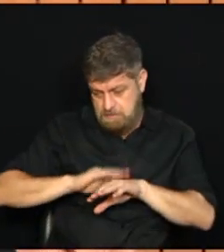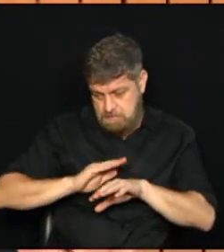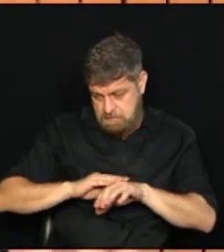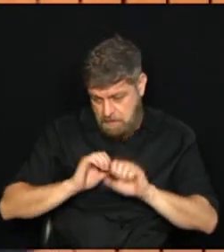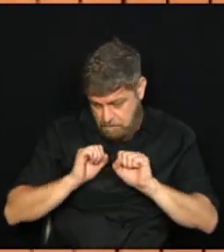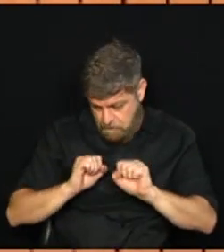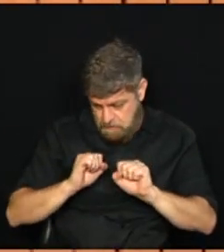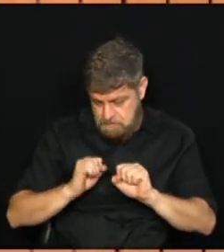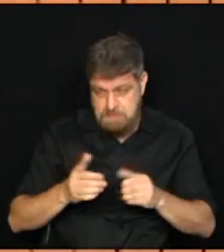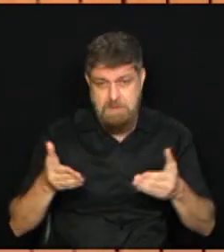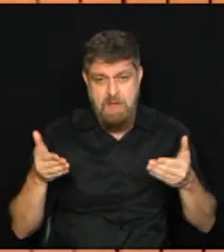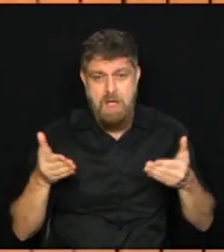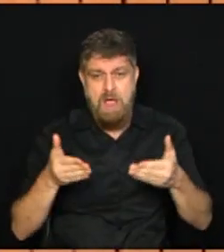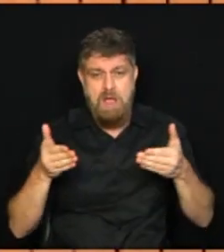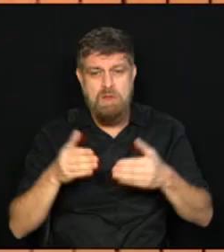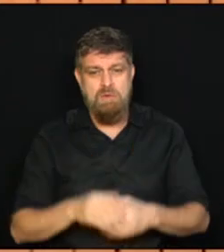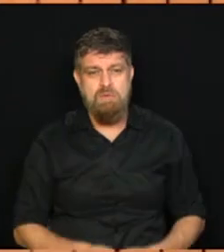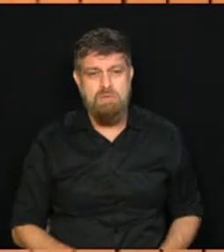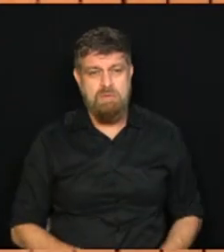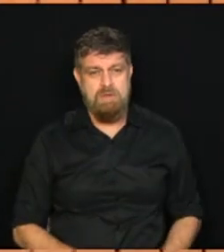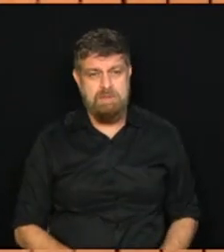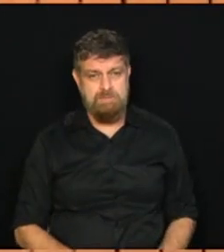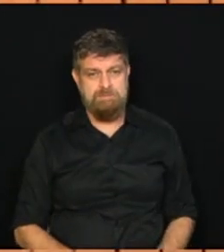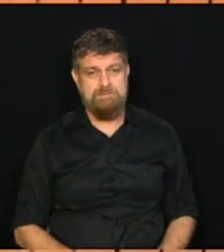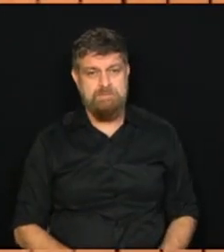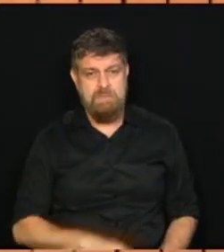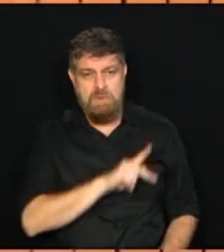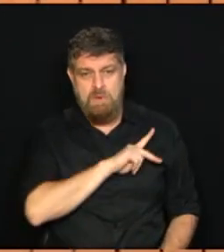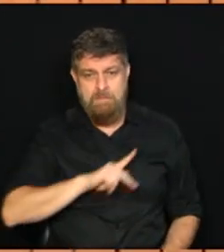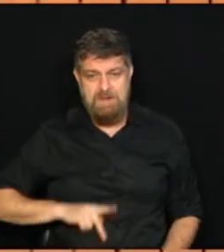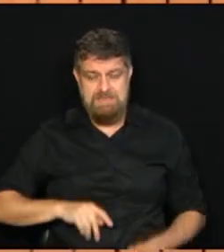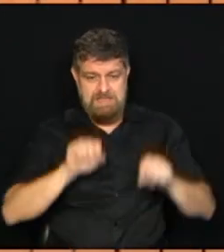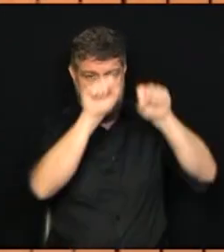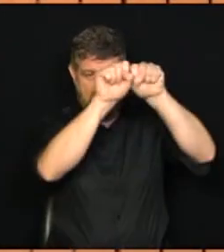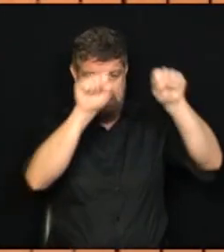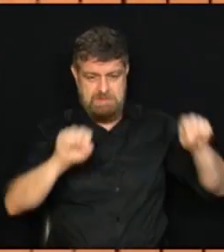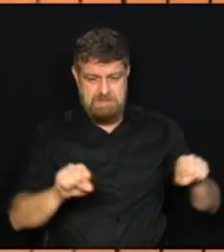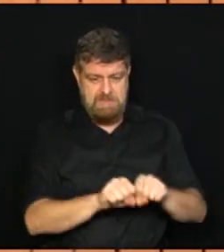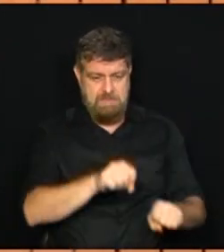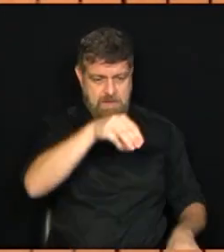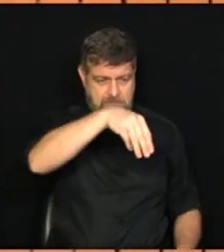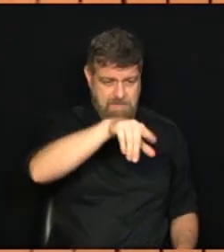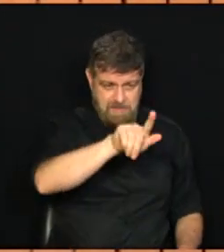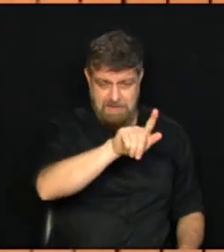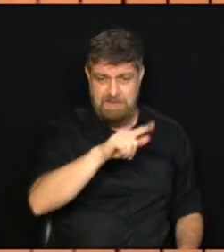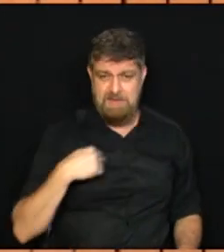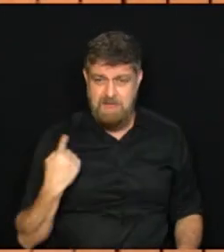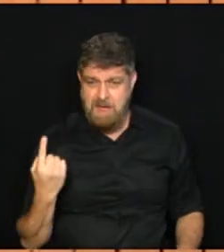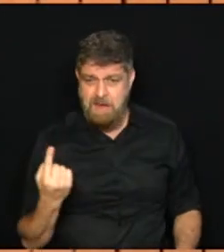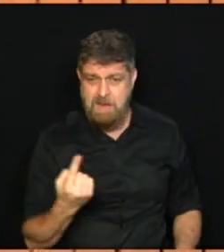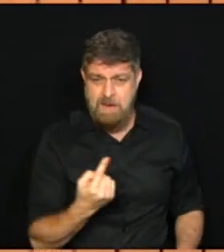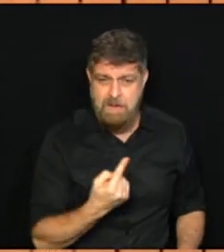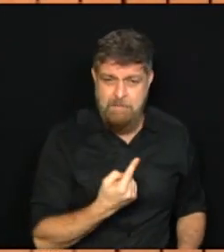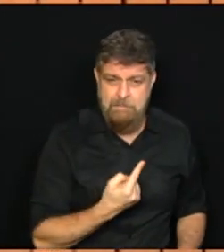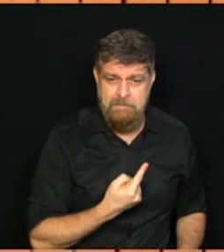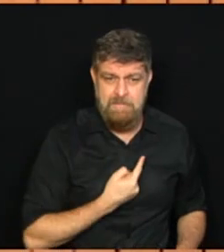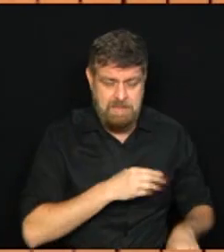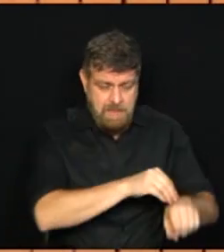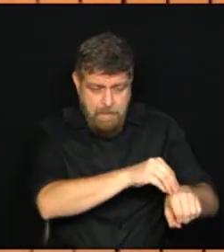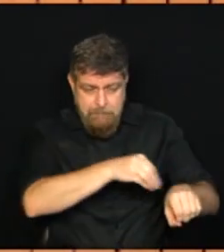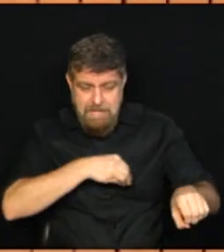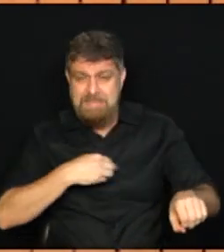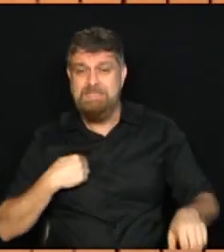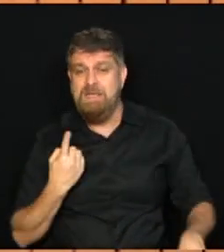vou passar a palavra para o doutor Sérgio Bisogni, só para que ele nos coloque a par do